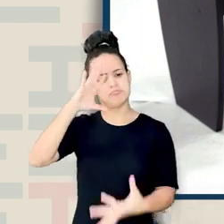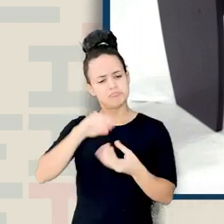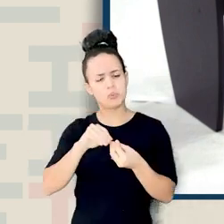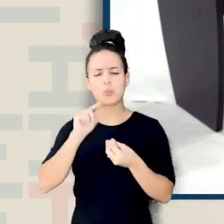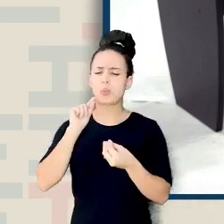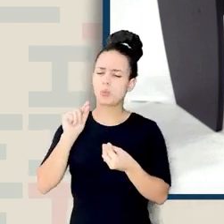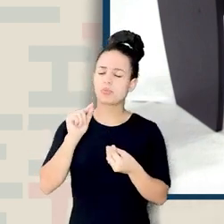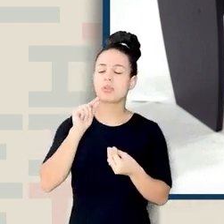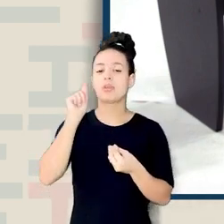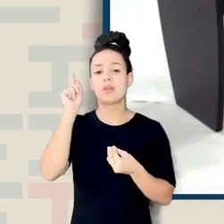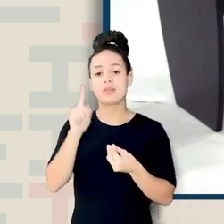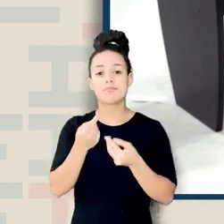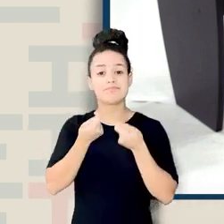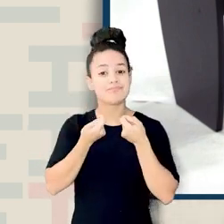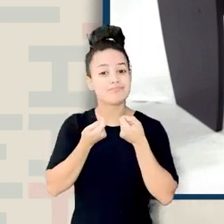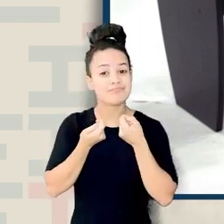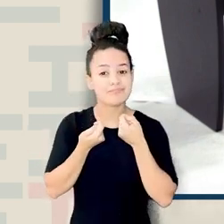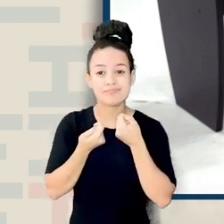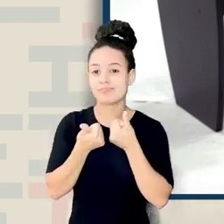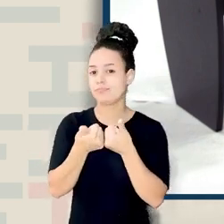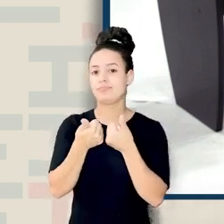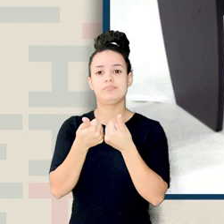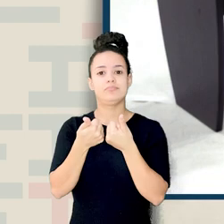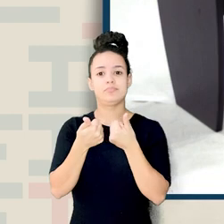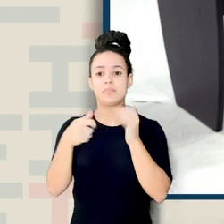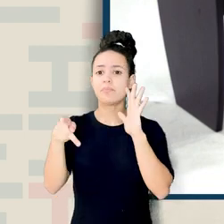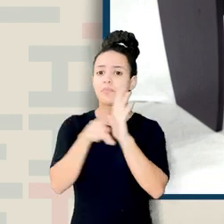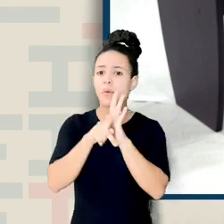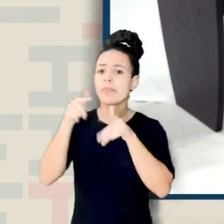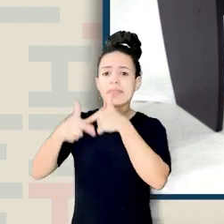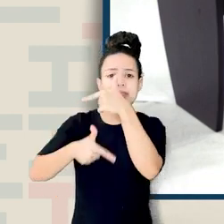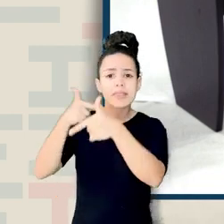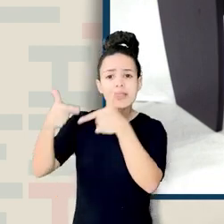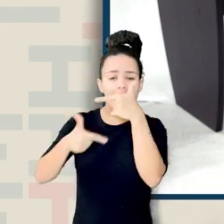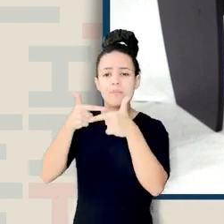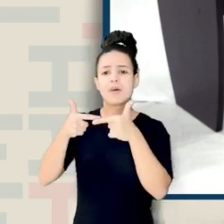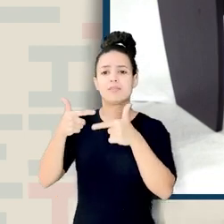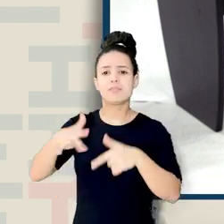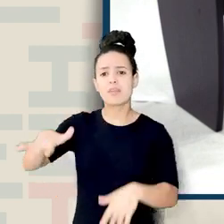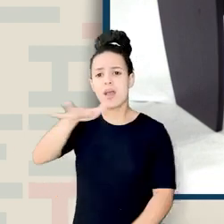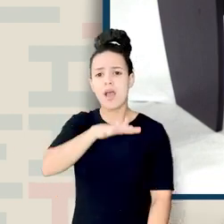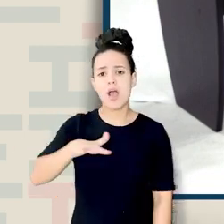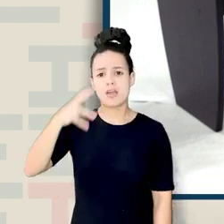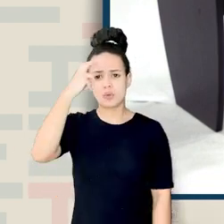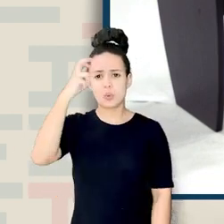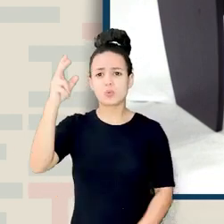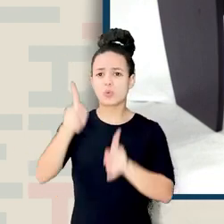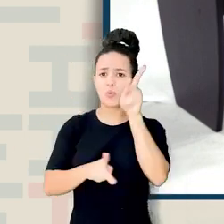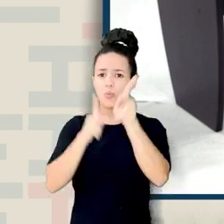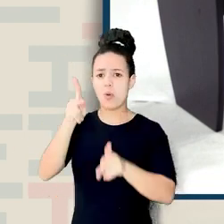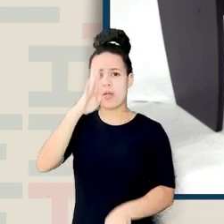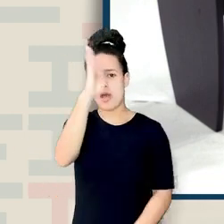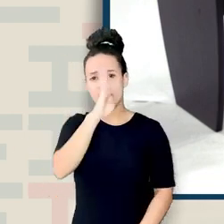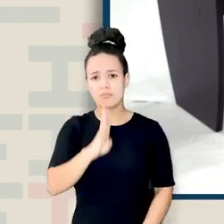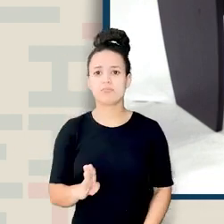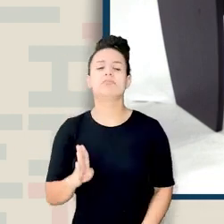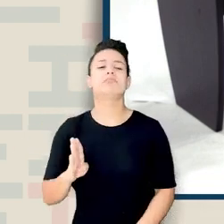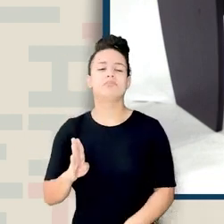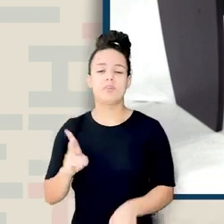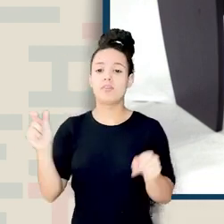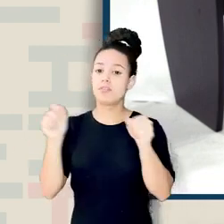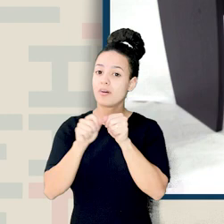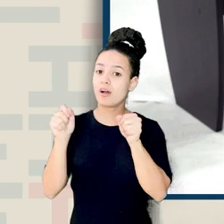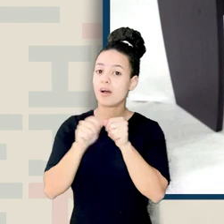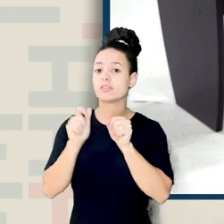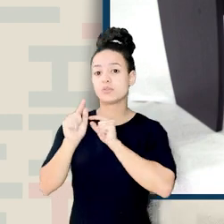é a grande contribuição desses trabalhos relacionados com a manifestação da cultura popular brasileira, fazendo a